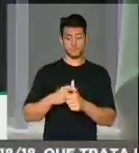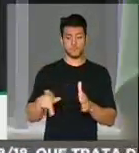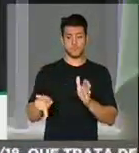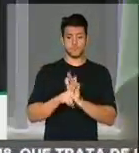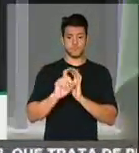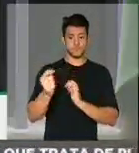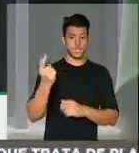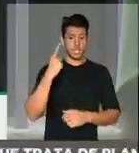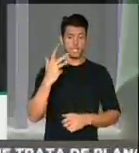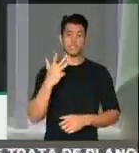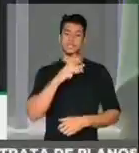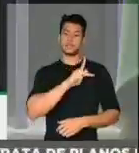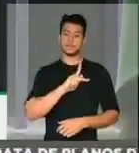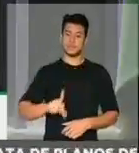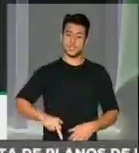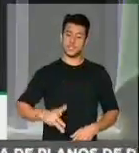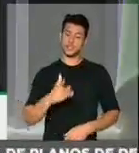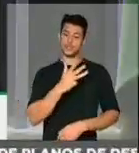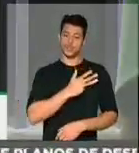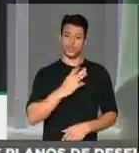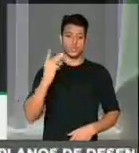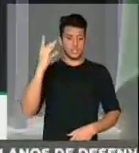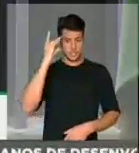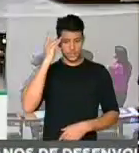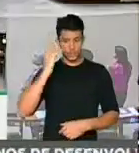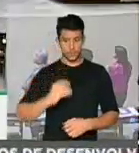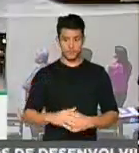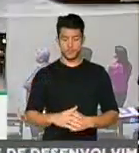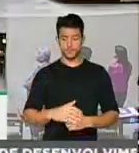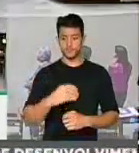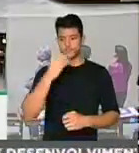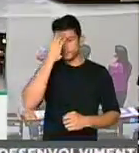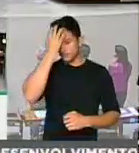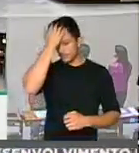ex-presidente Lula e pela ex-presidente Dilma. Obrigado. Senador...